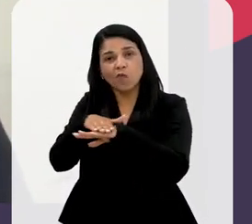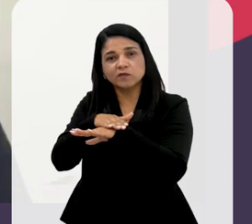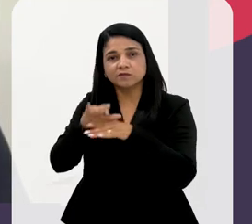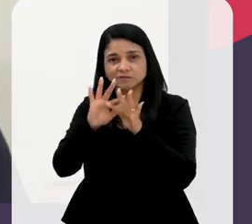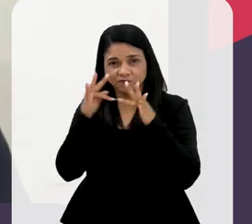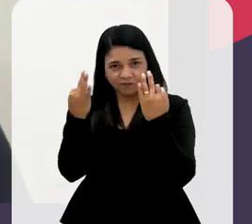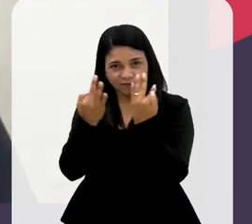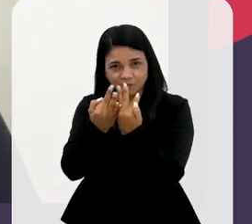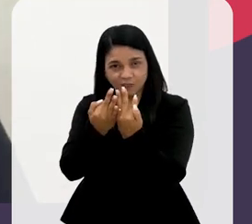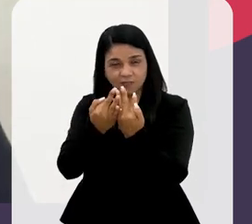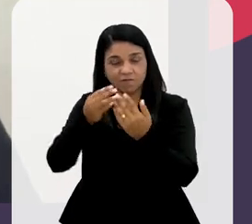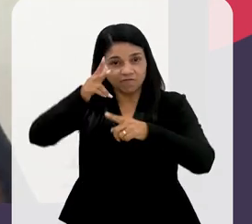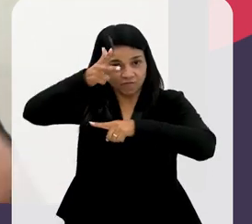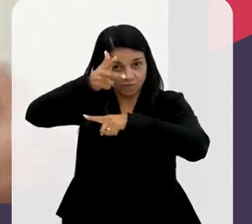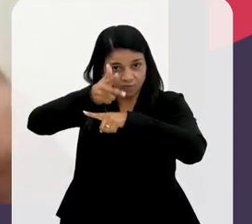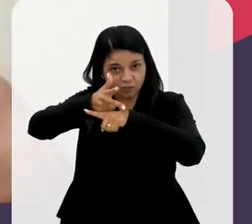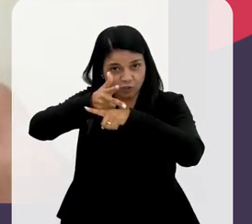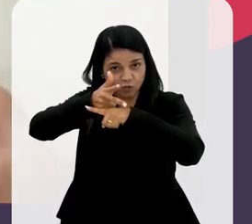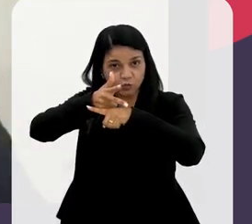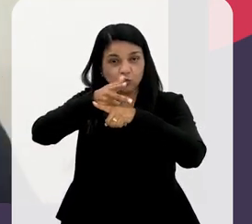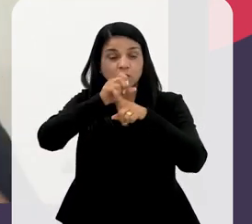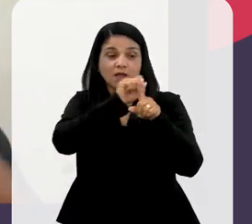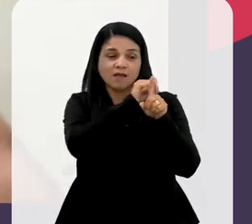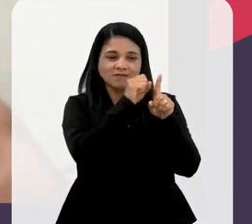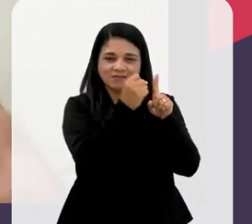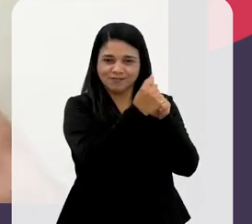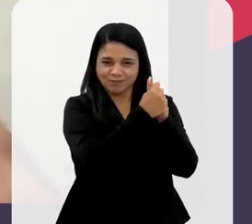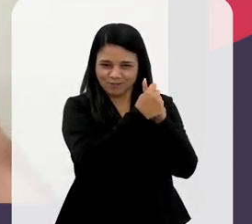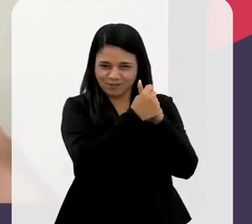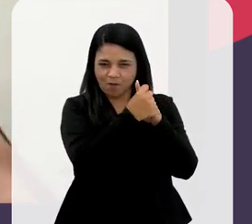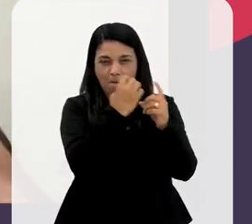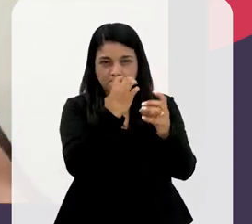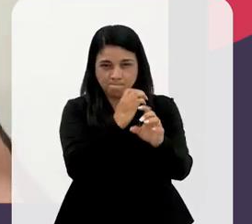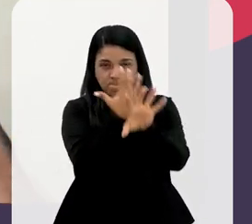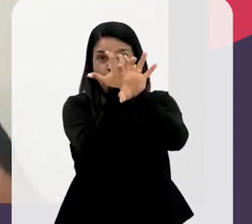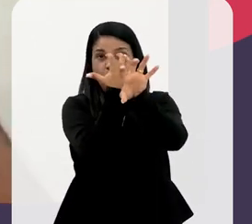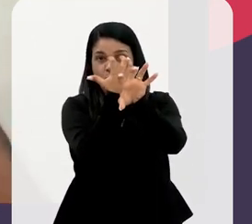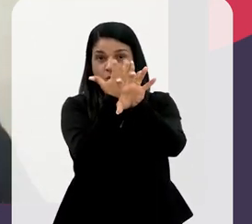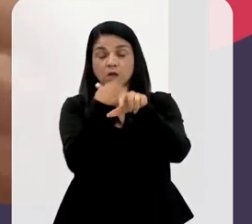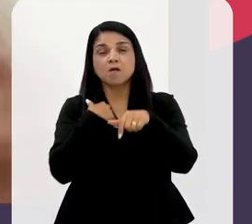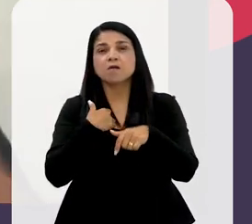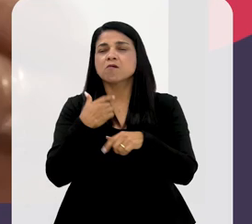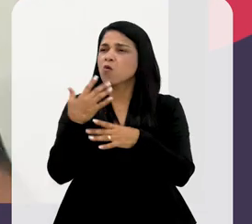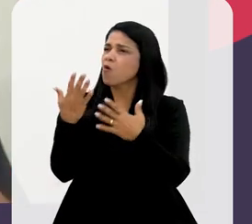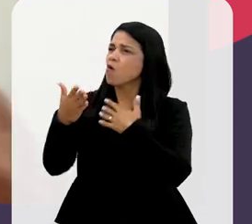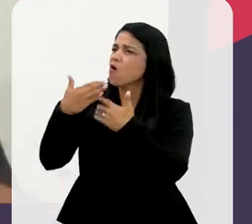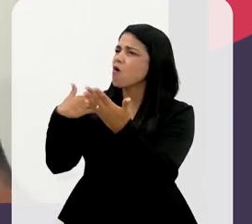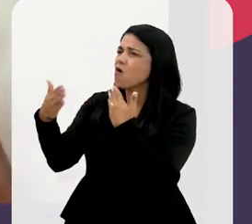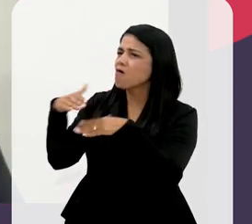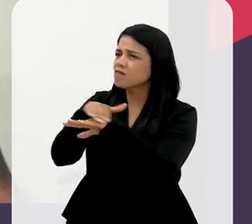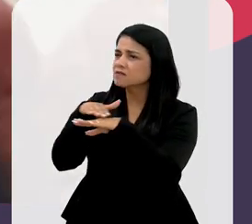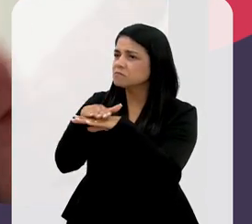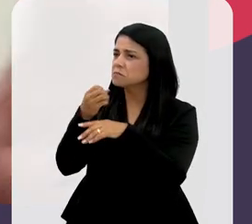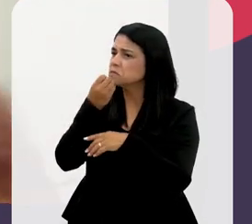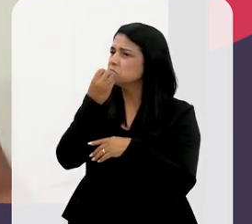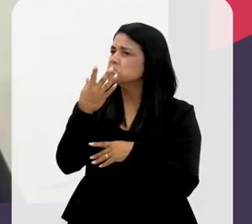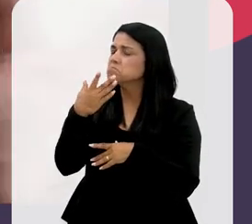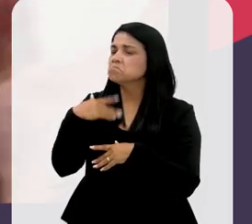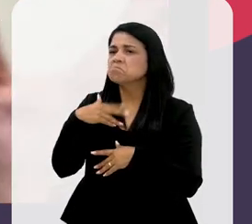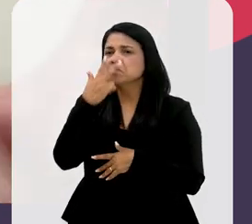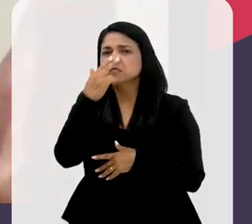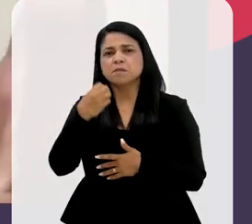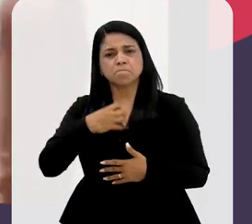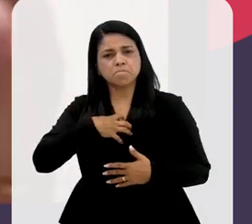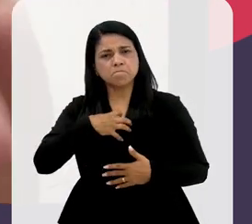com a minha família pelo vídeo chamada que a assistente social fez comigo, eu conversava com ela, mas como se eu estivesse